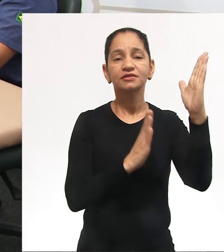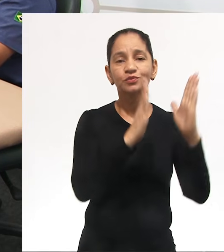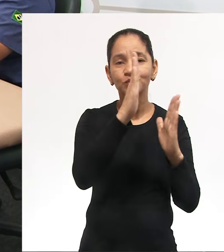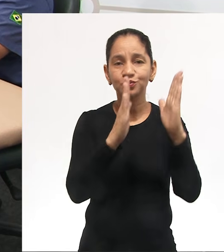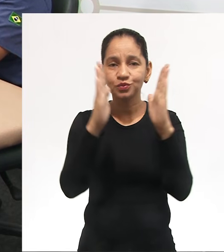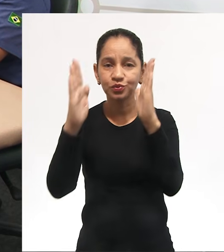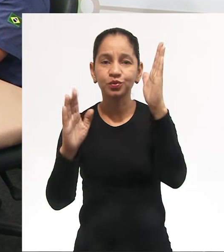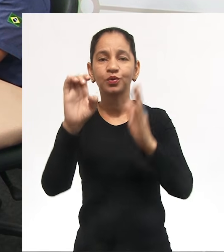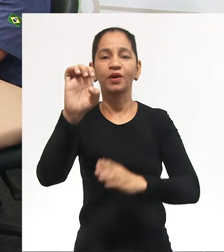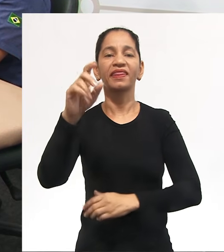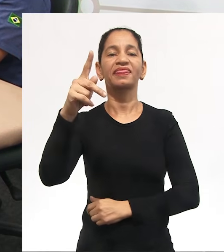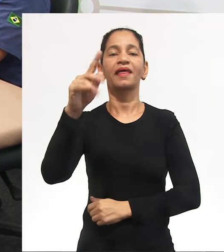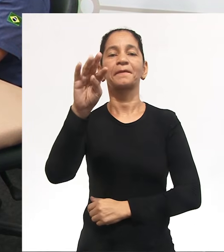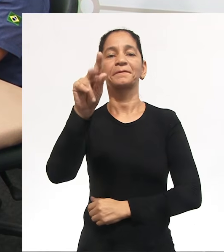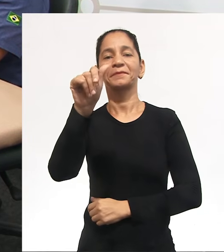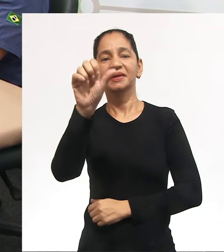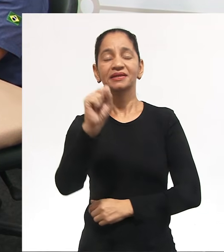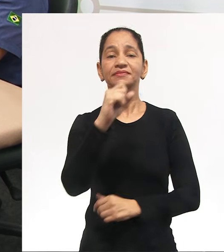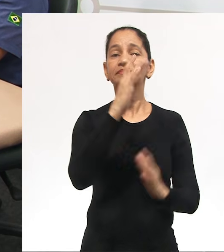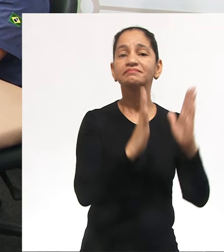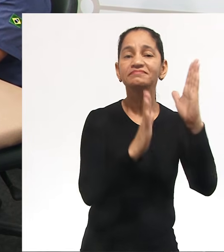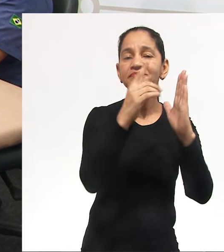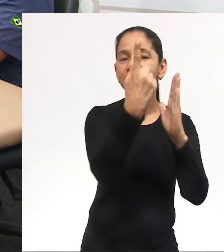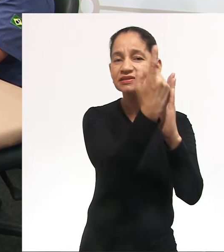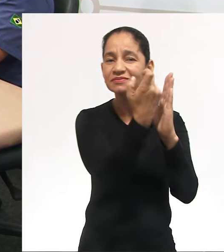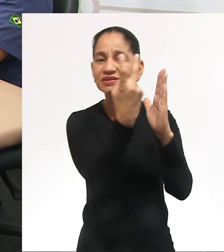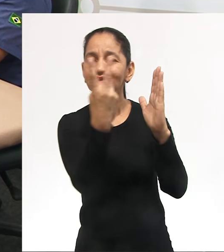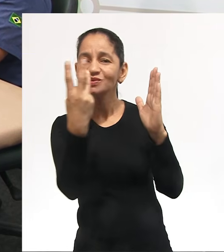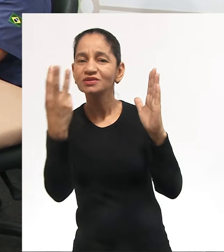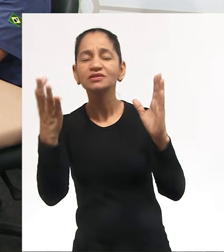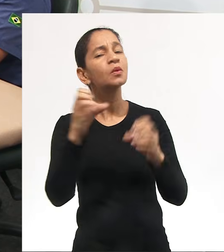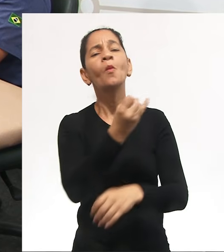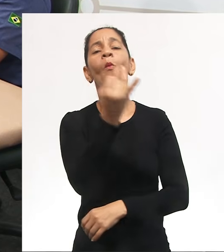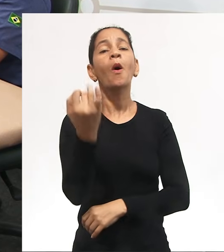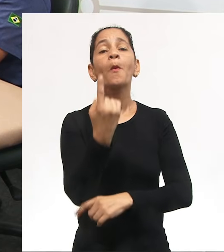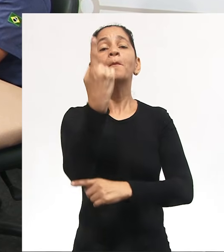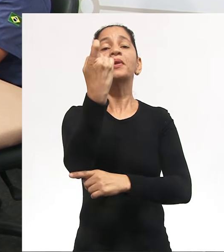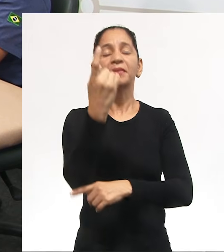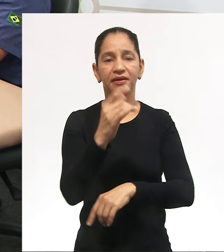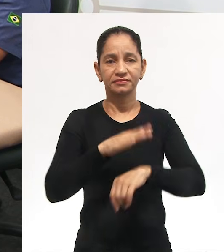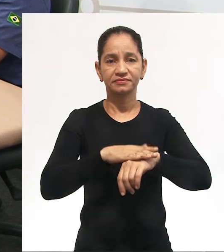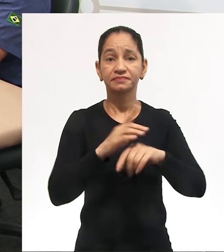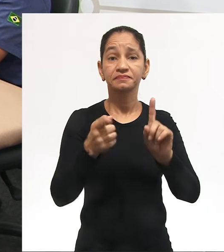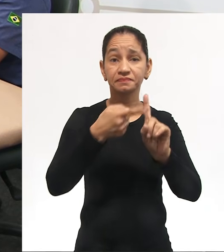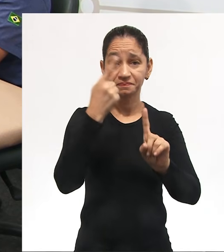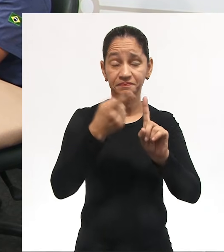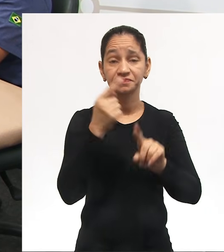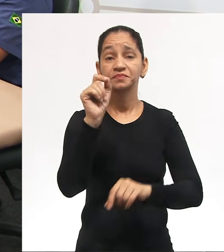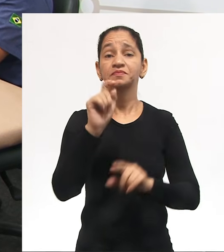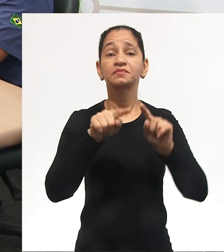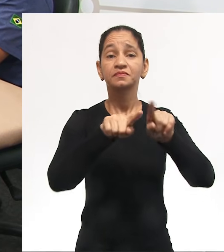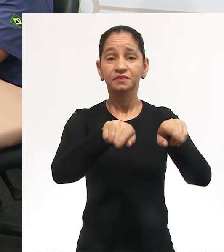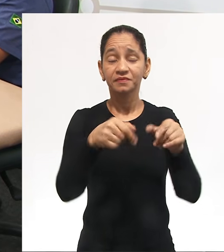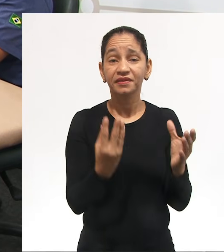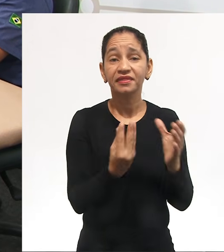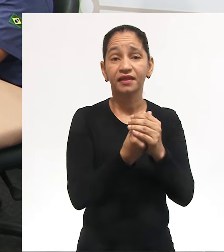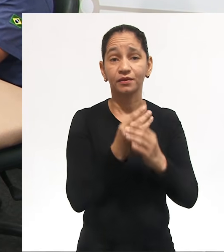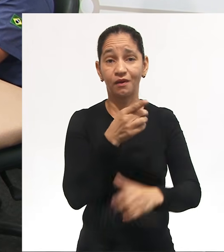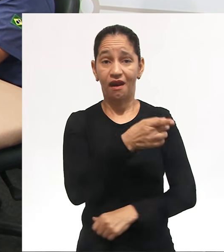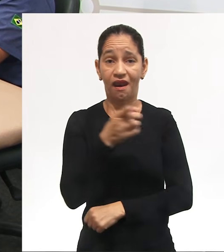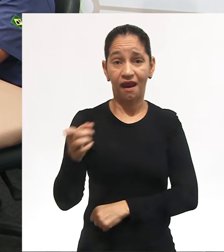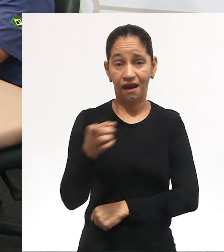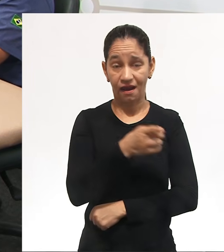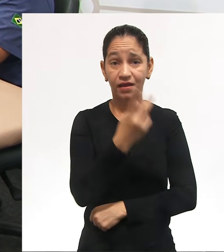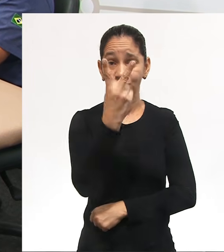relação às coisas voltadas. etapas. As etapas. Isso. As etapas da. Então, primeiro, o que a gente